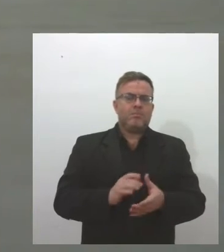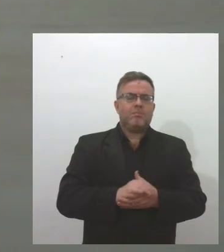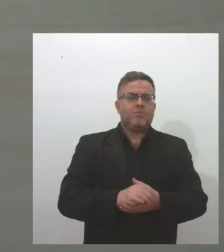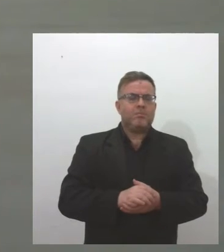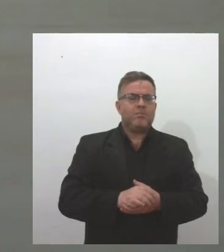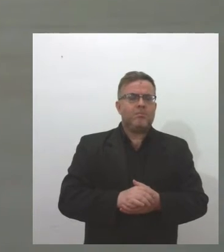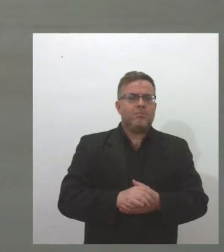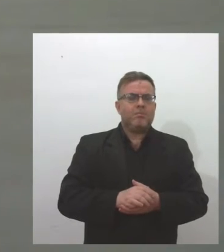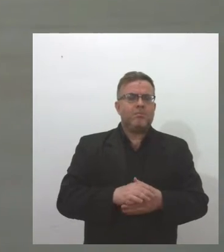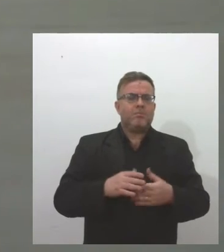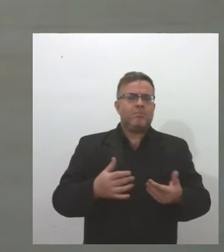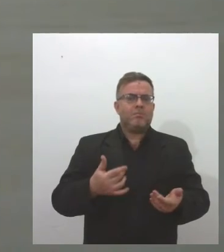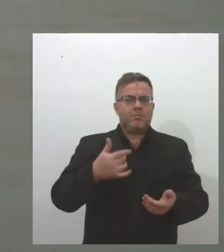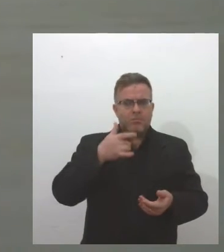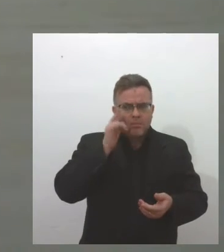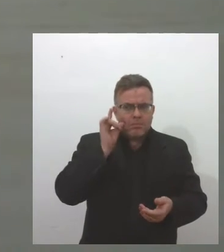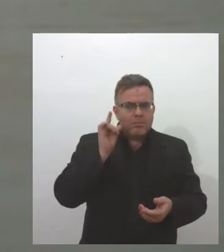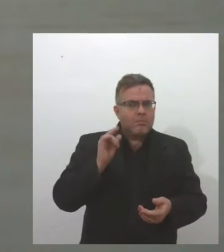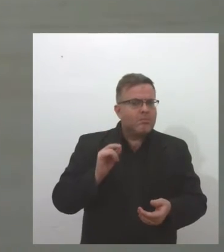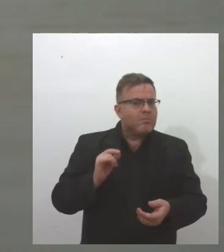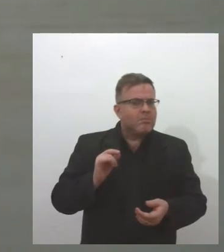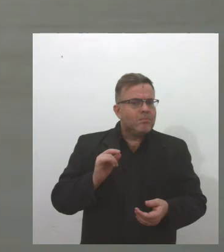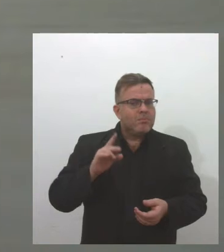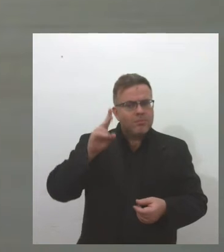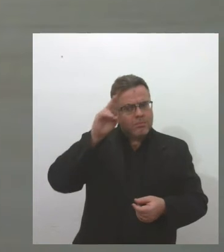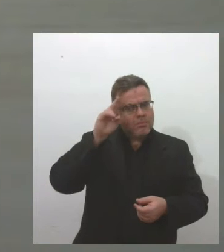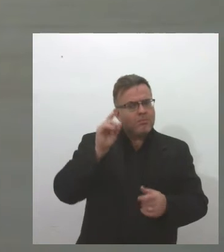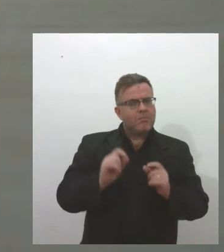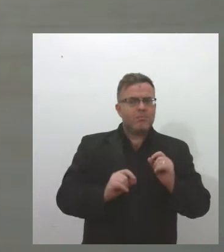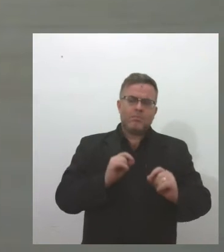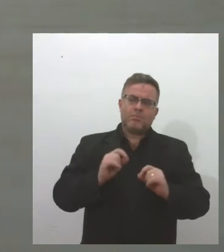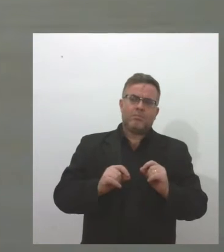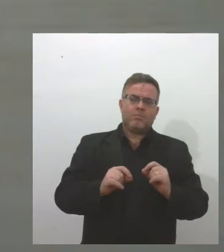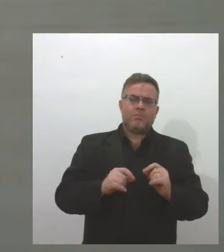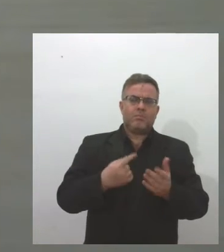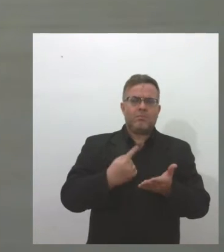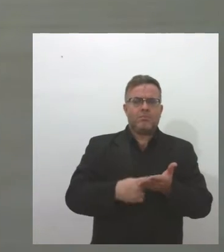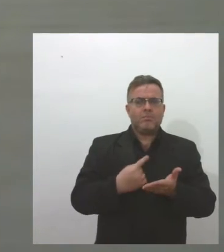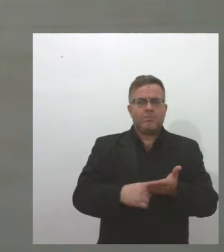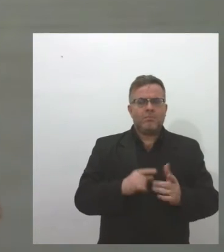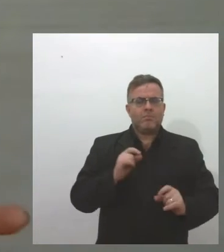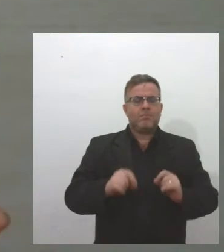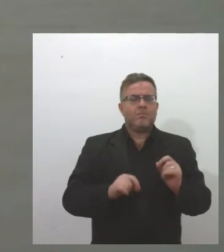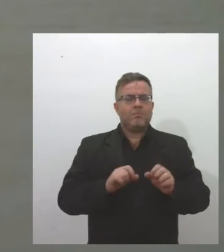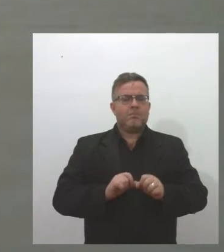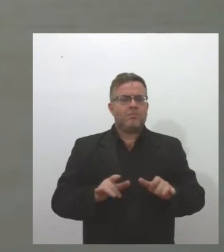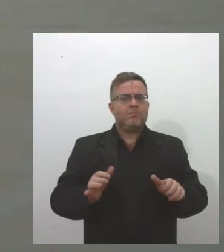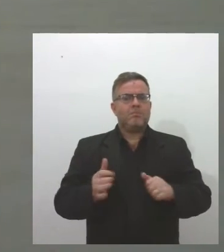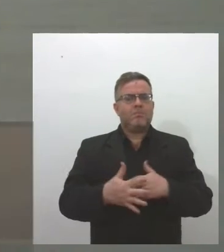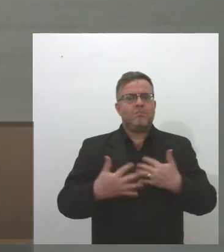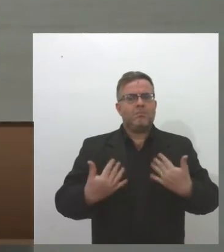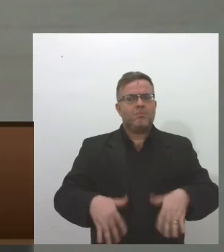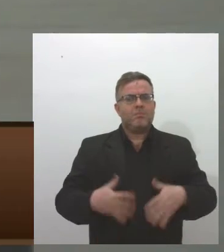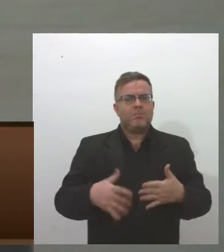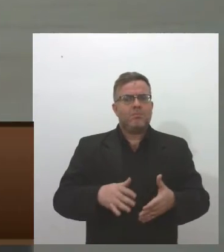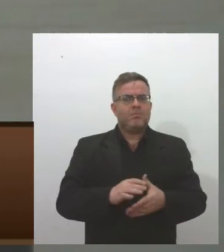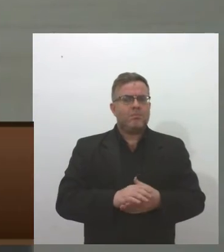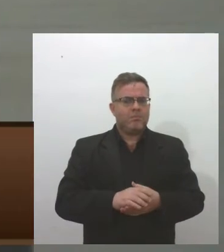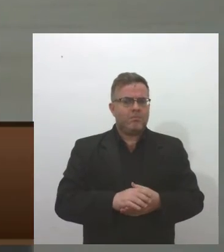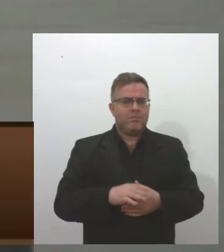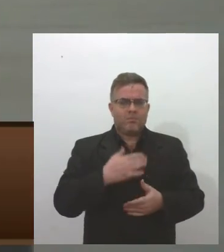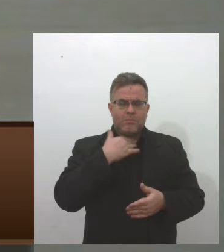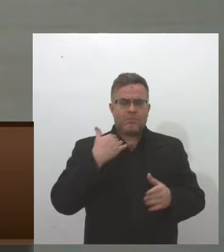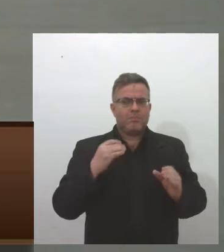estado. Ontem, segunda-feira, Sergipe registrou 16 casos do novo coronavírus e nenhuma morte, de acordo com o